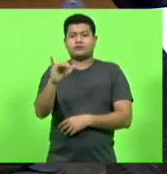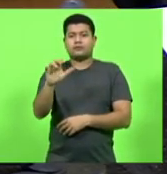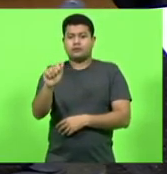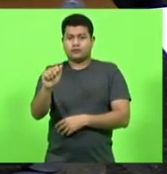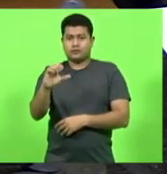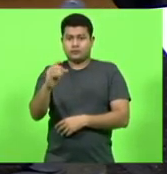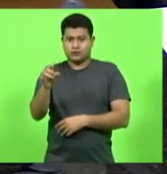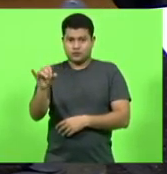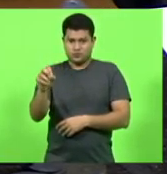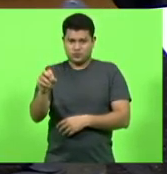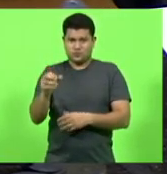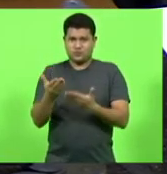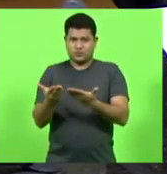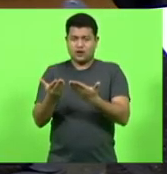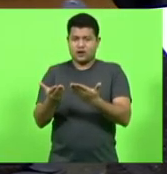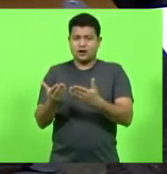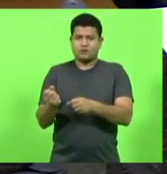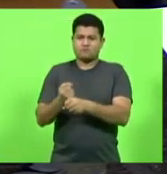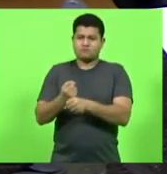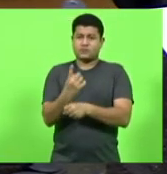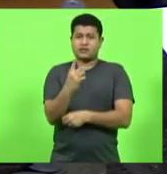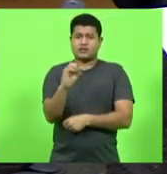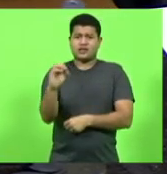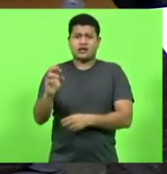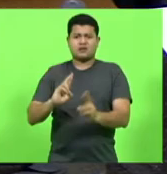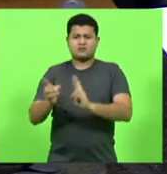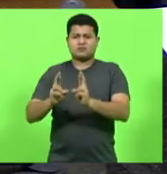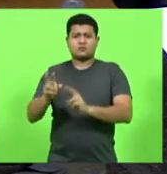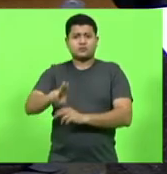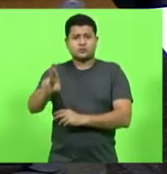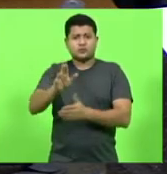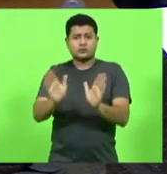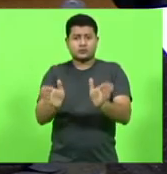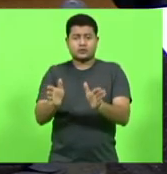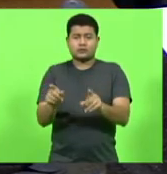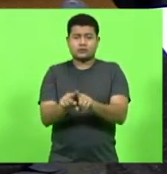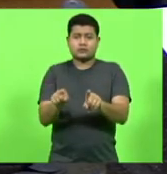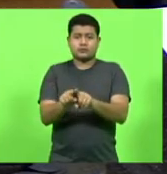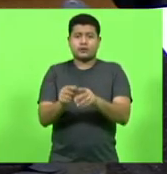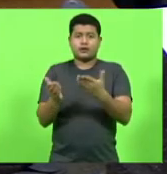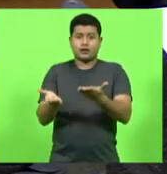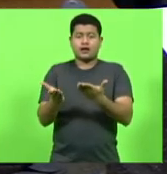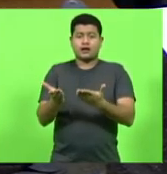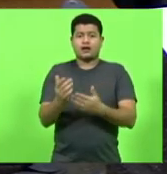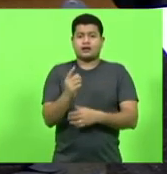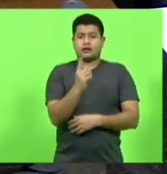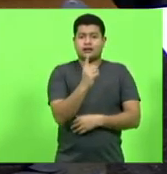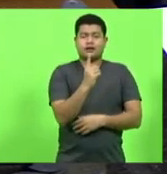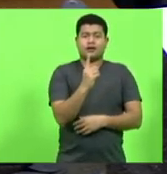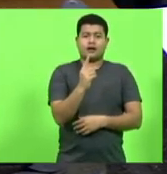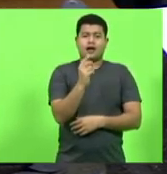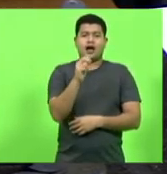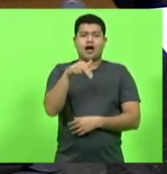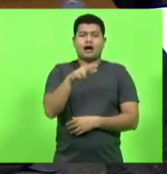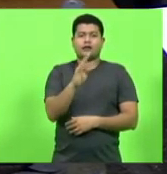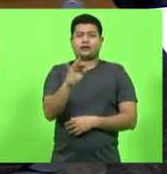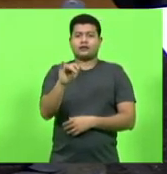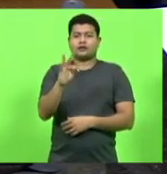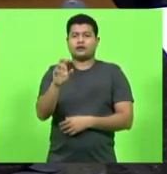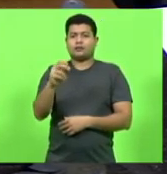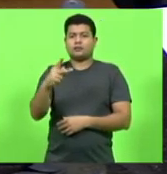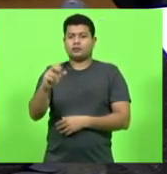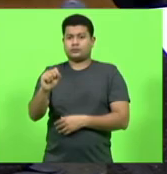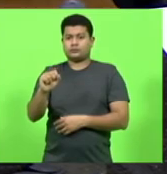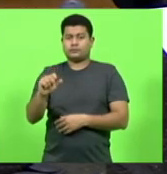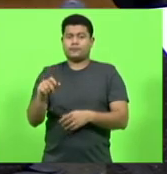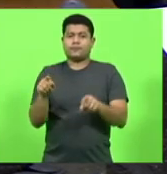108, Santa Rosa de Lima, Anitápolis, também centenária, ainda de chão batido. Nós temos São Martinho, a